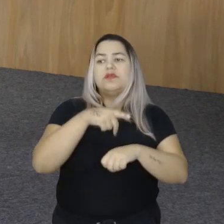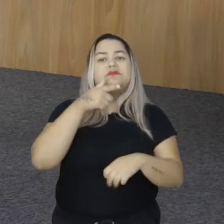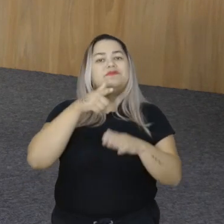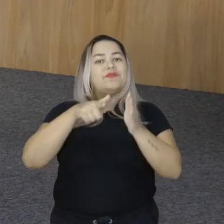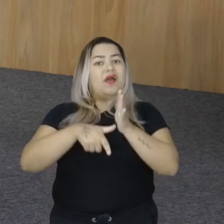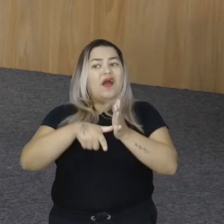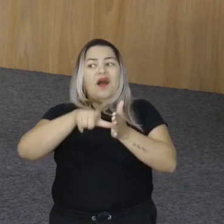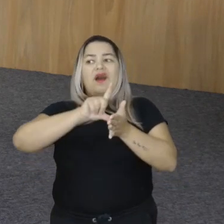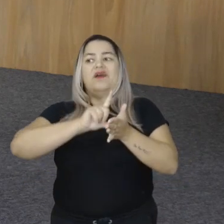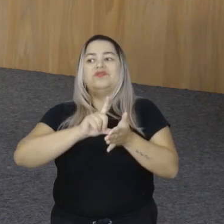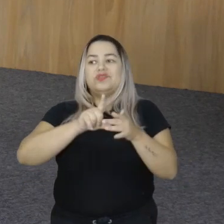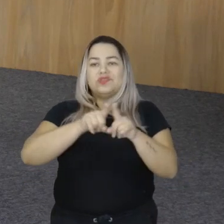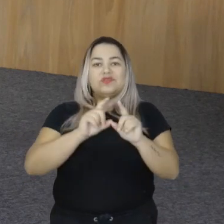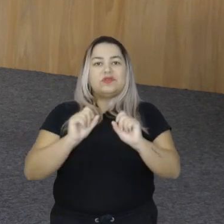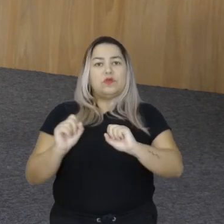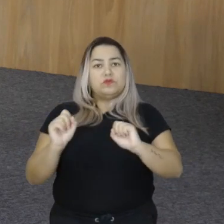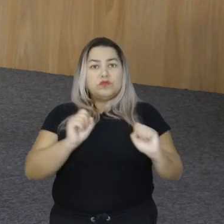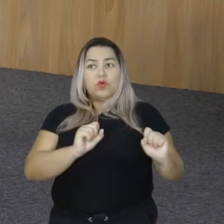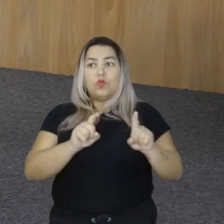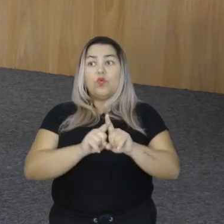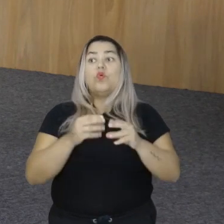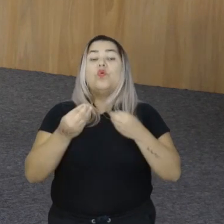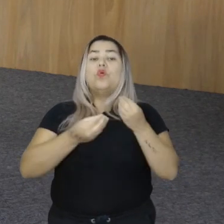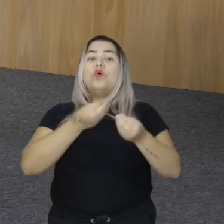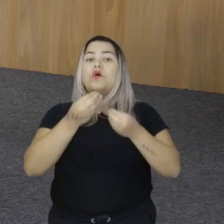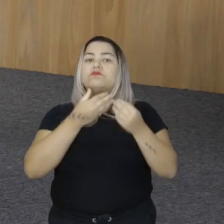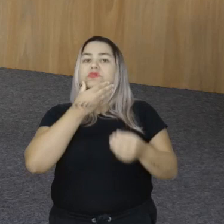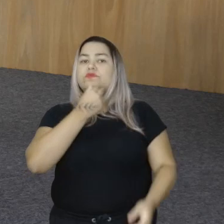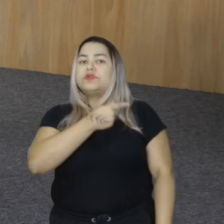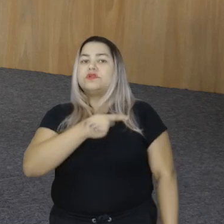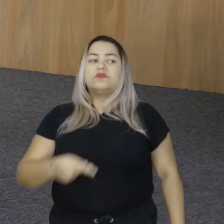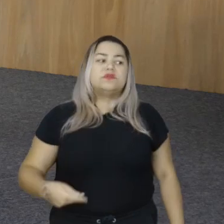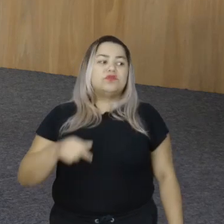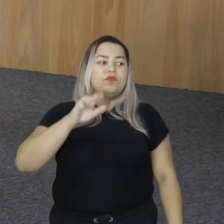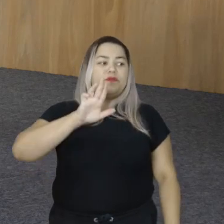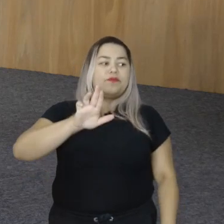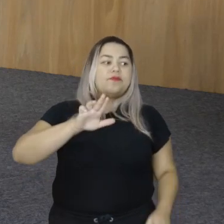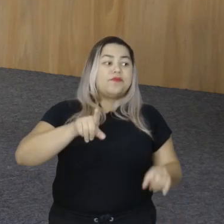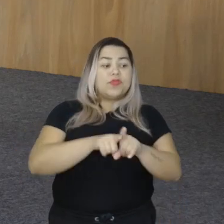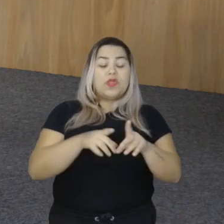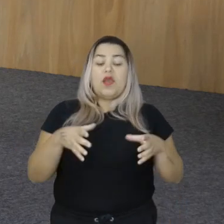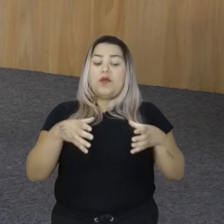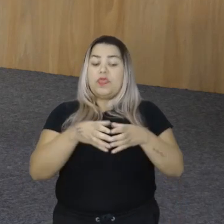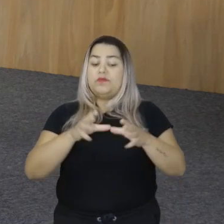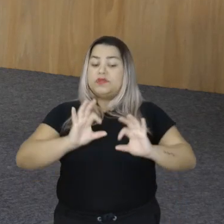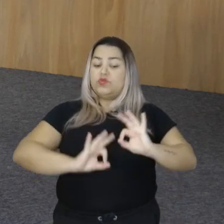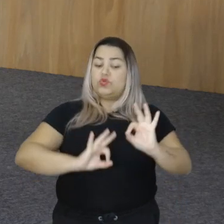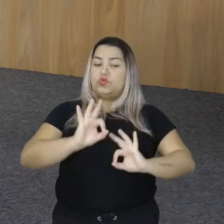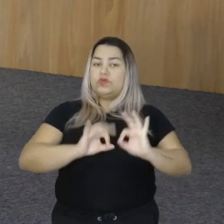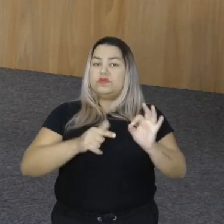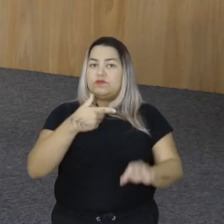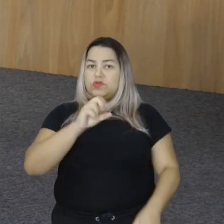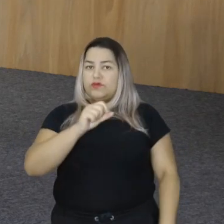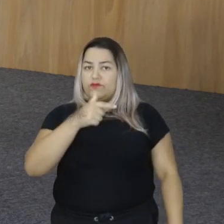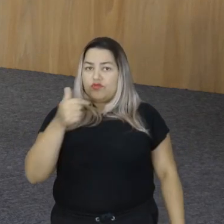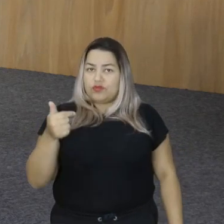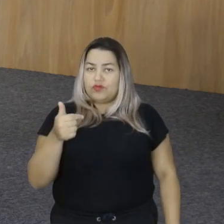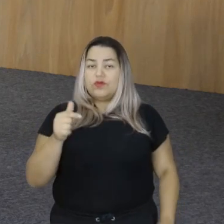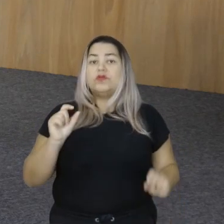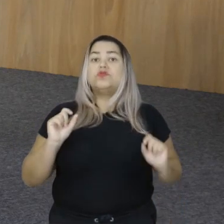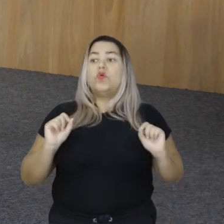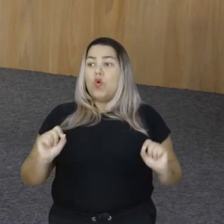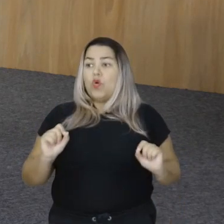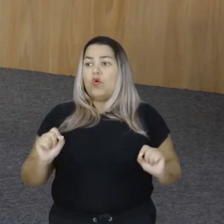mesmo de tomar posse, né? Como é que o presidente Lula e sua equipe de transição prepararam, ainda em 2022,